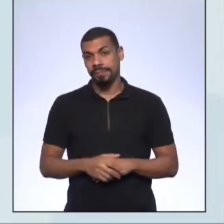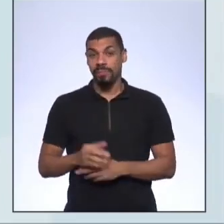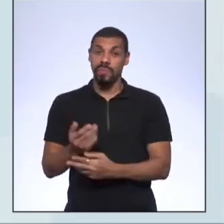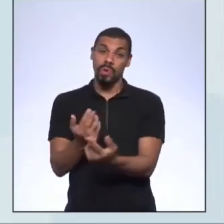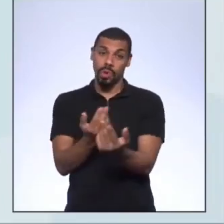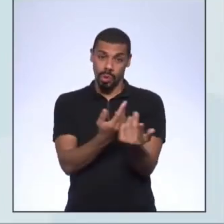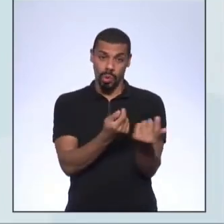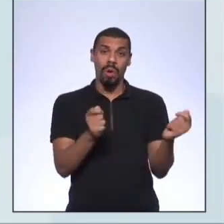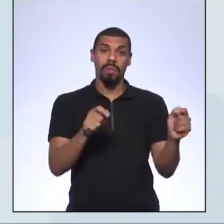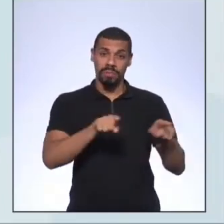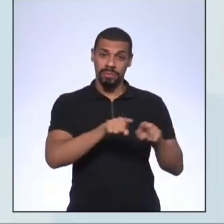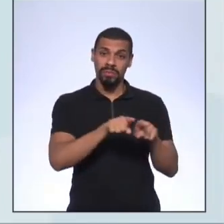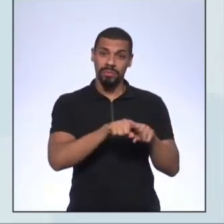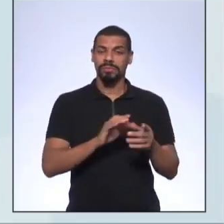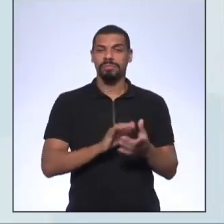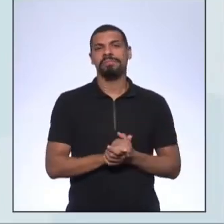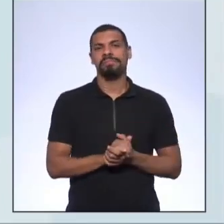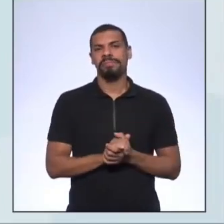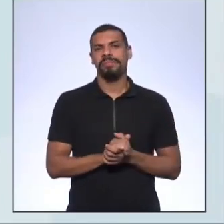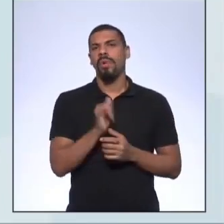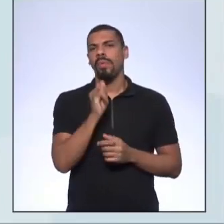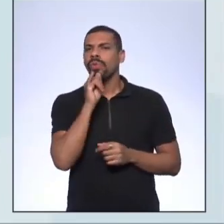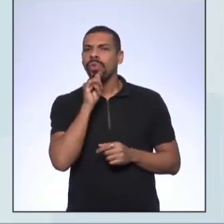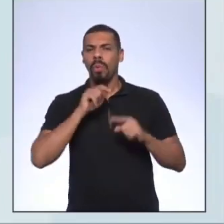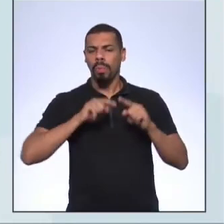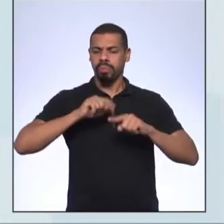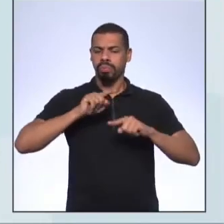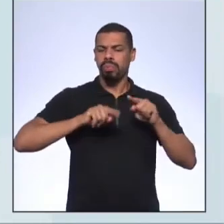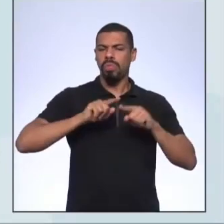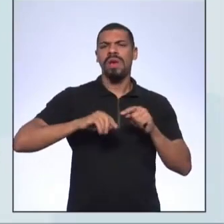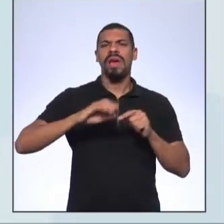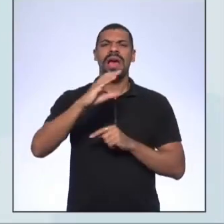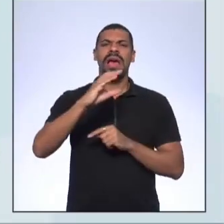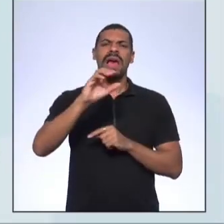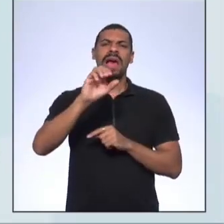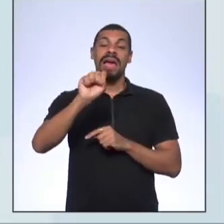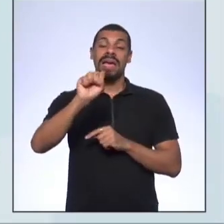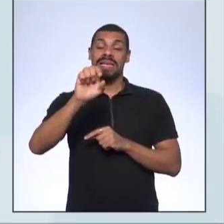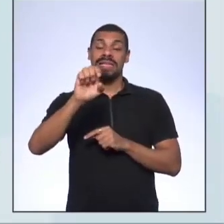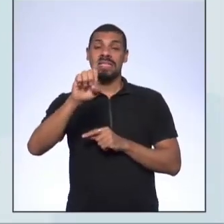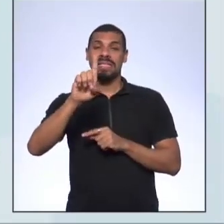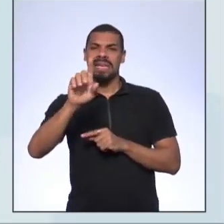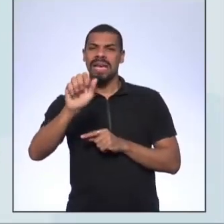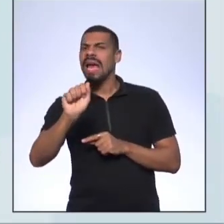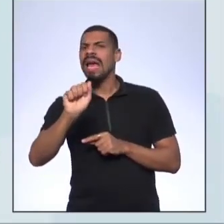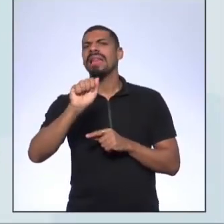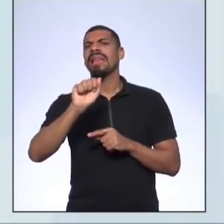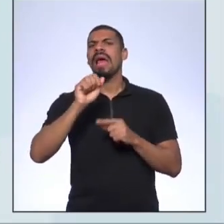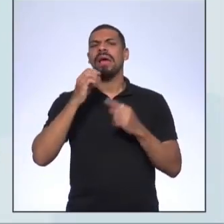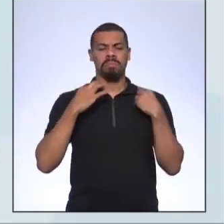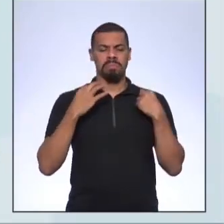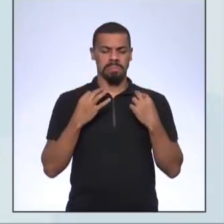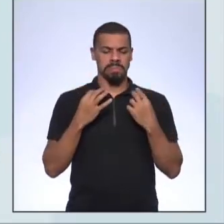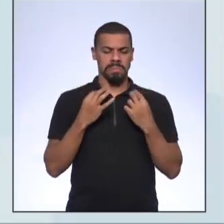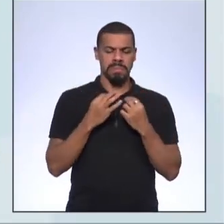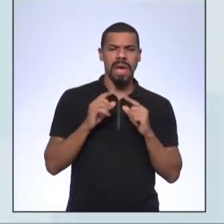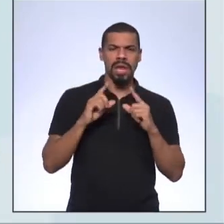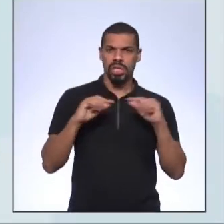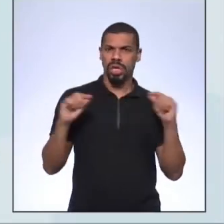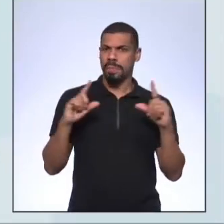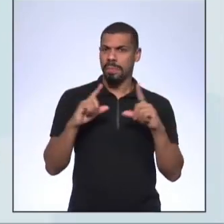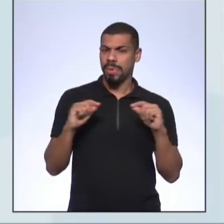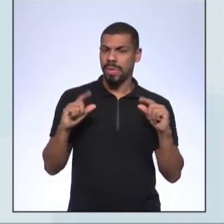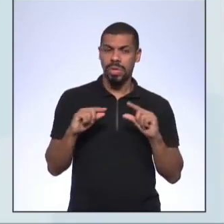também temos os artigos de luxo, né? A porcelana, a seda, os tecidos finos, as pérolas japonesas, todos